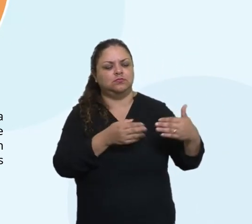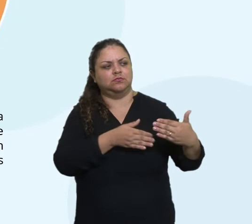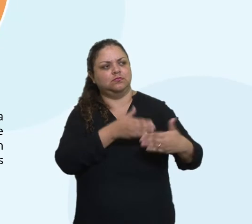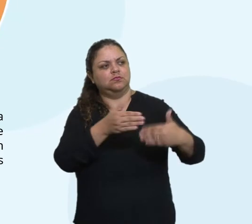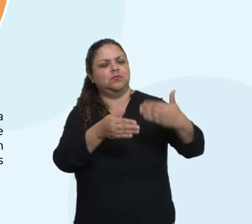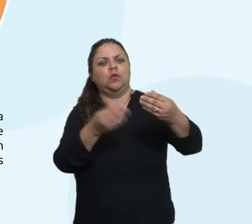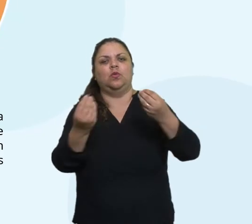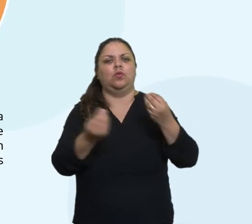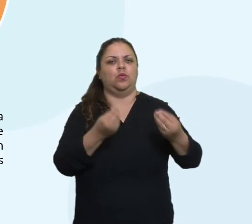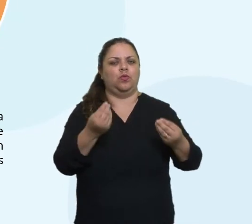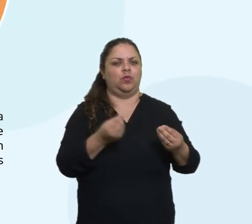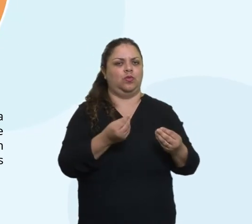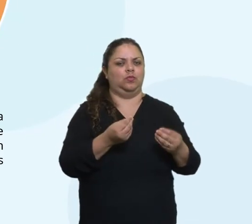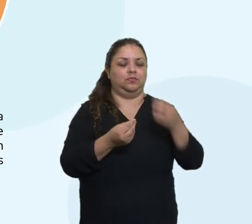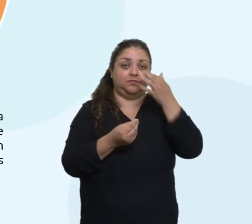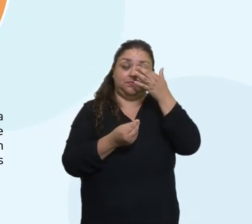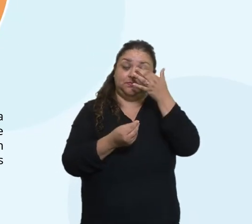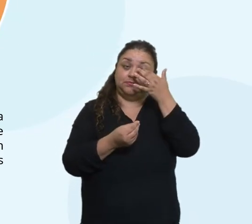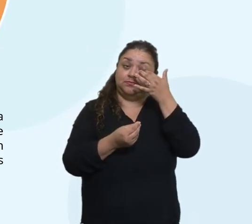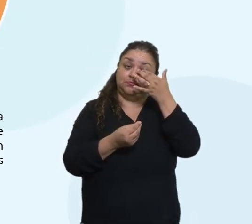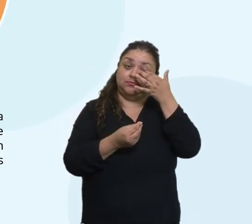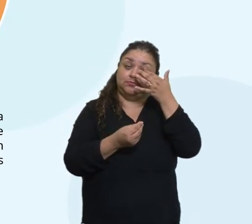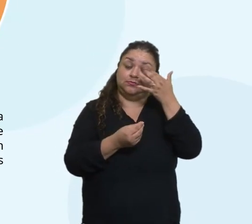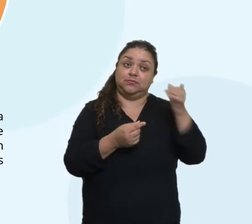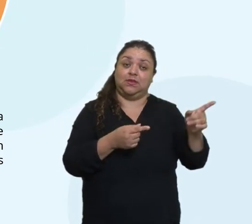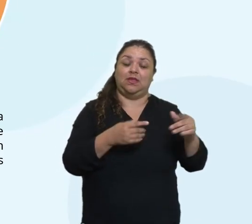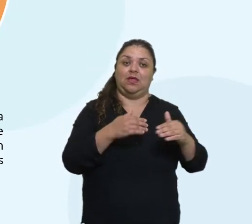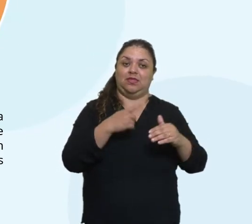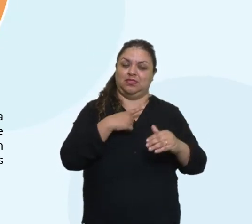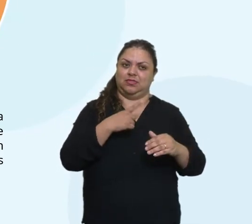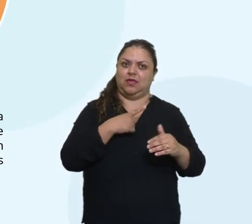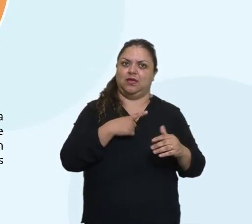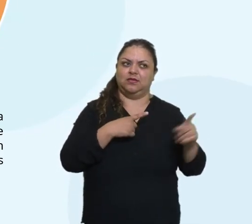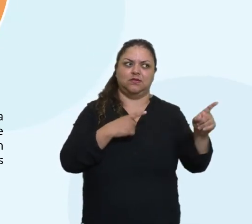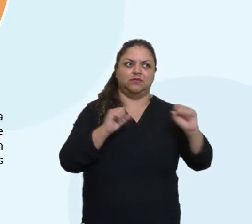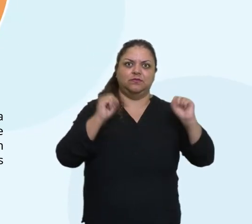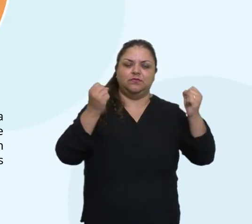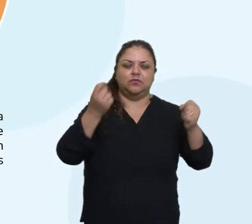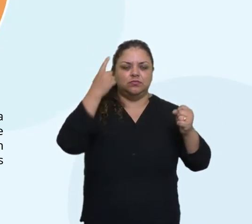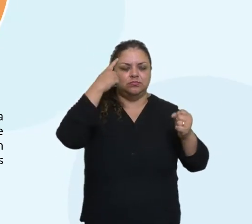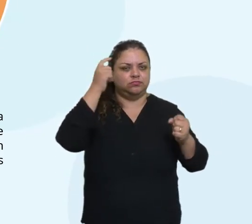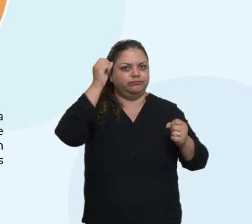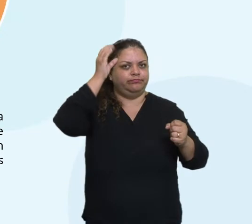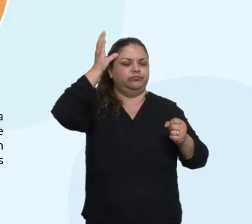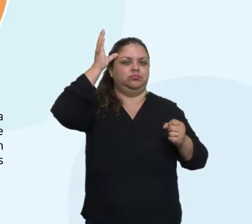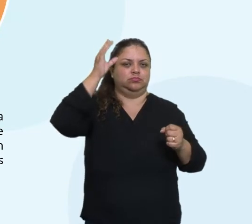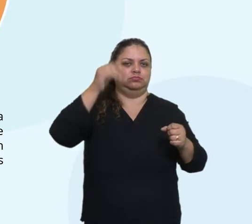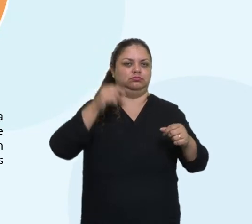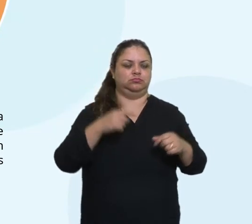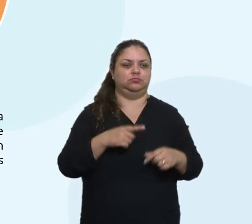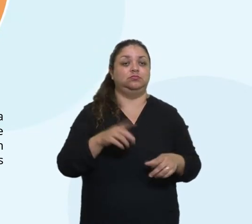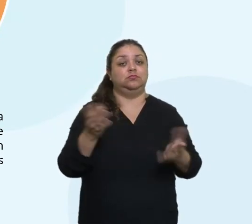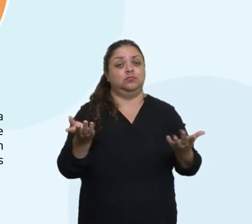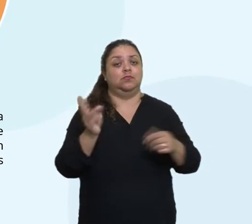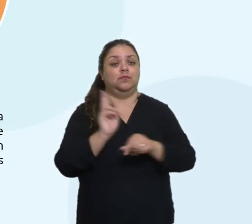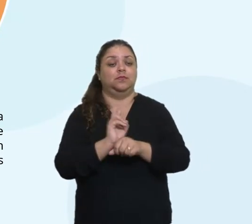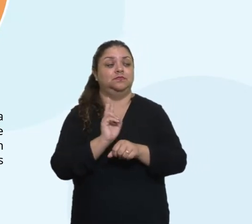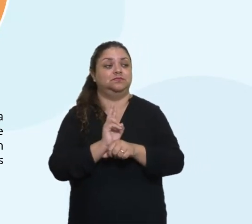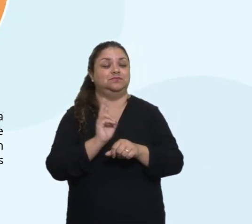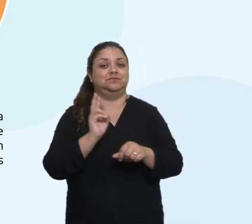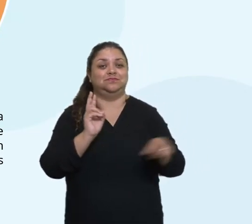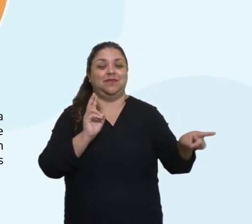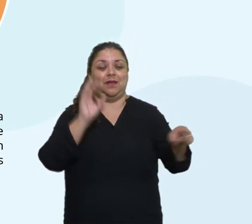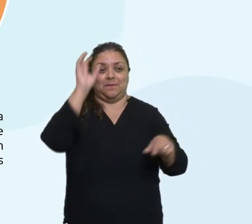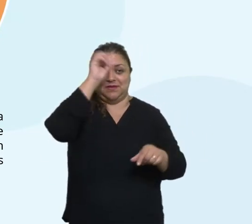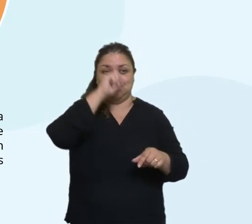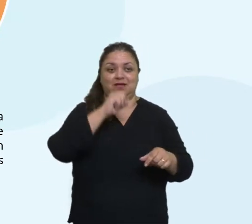espera que os estudantes aprendam conforme avança no seu processo educacional portanto as expectativas de aprendizagem para cada ano devem